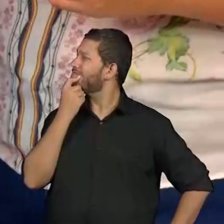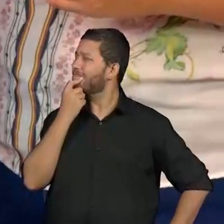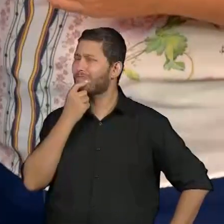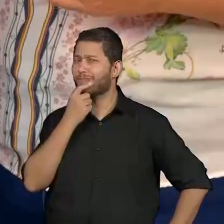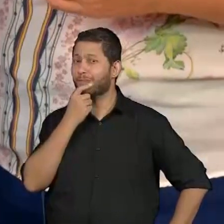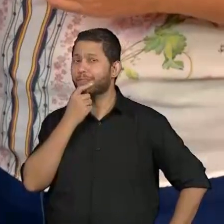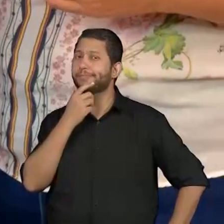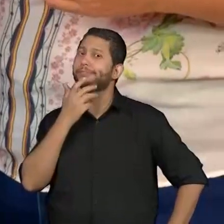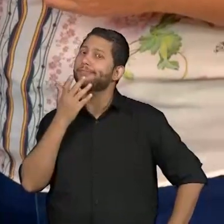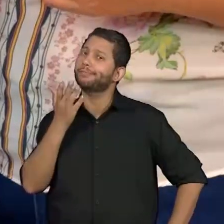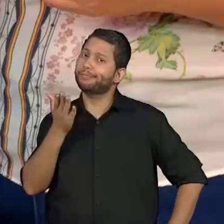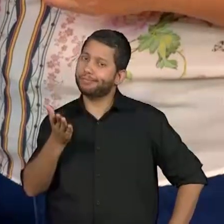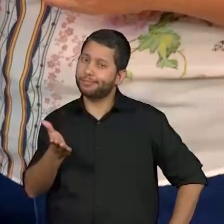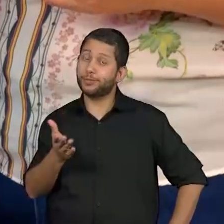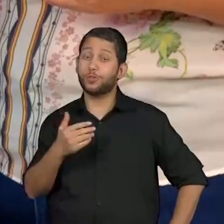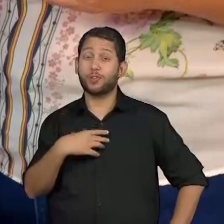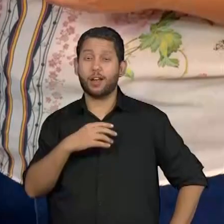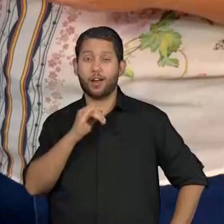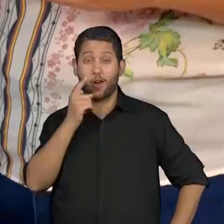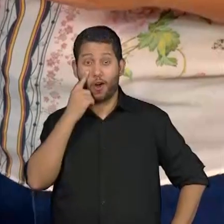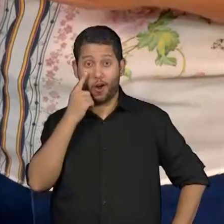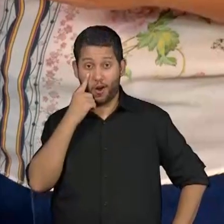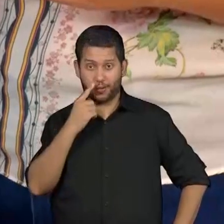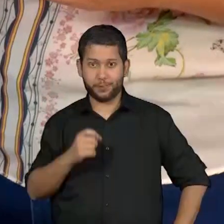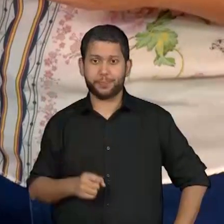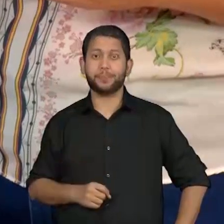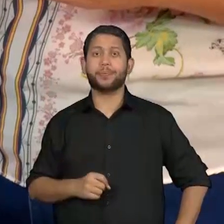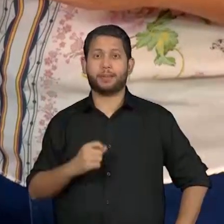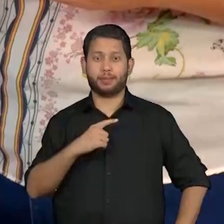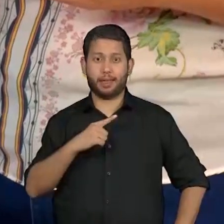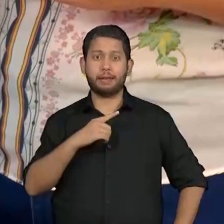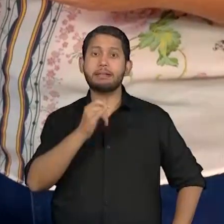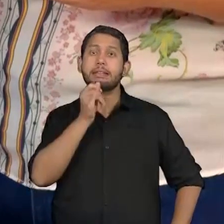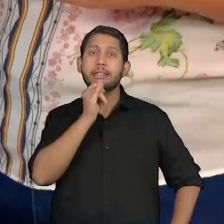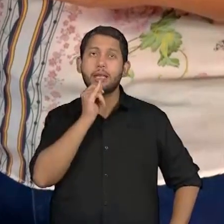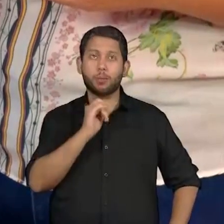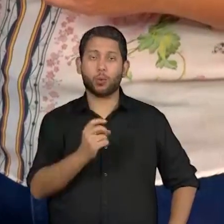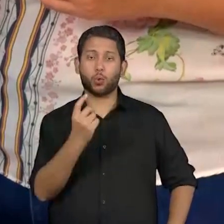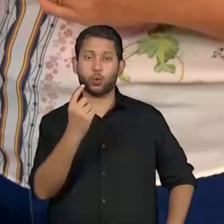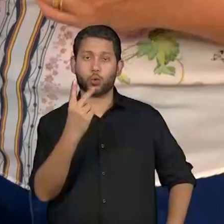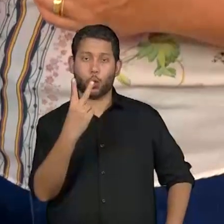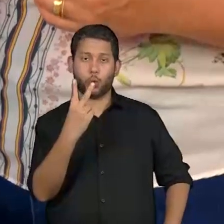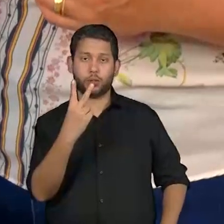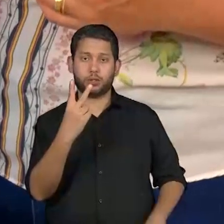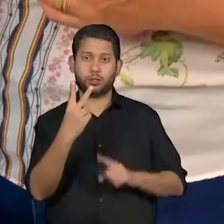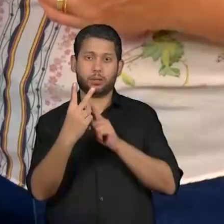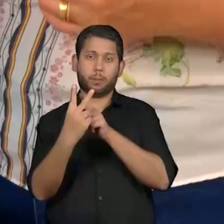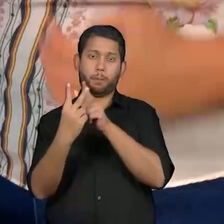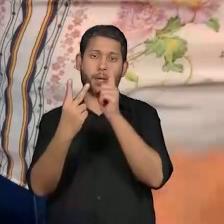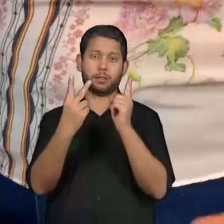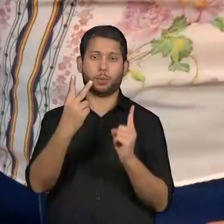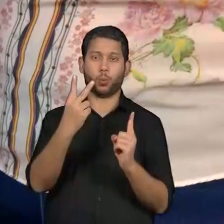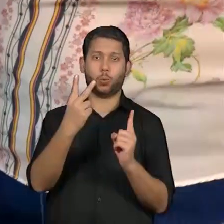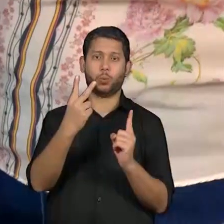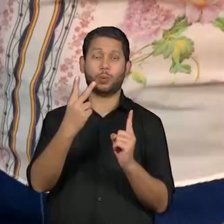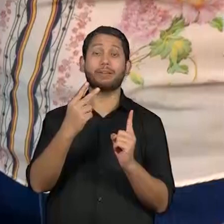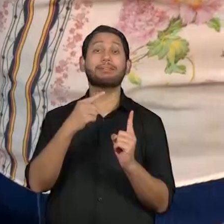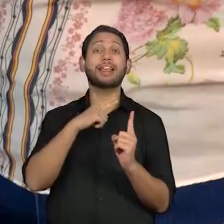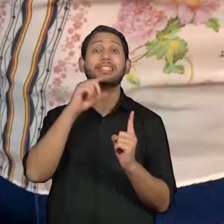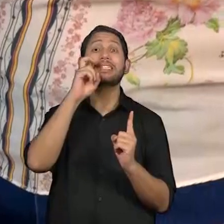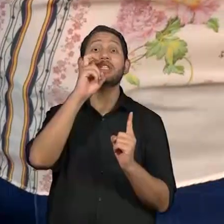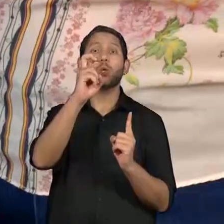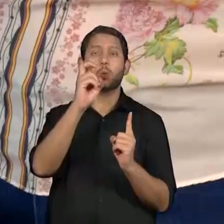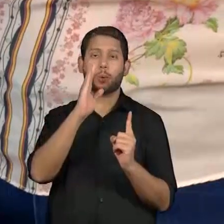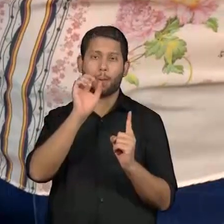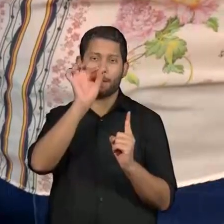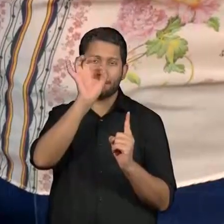que de um número para outro do mostrador, a gente tem 5 tracinhos e